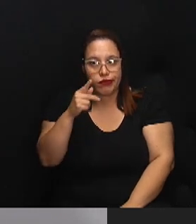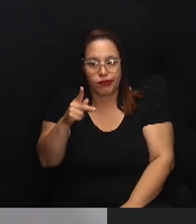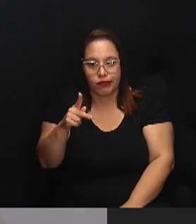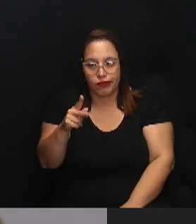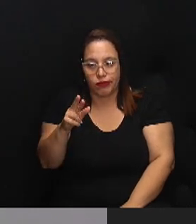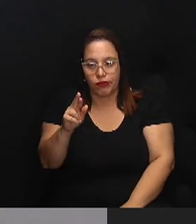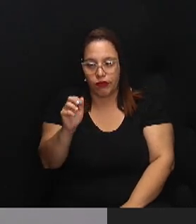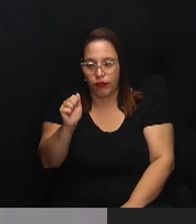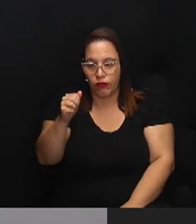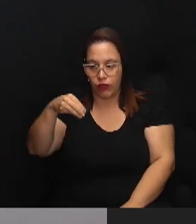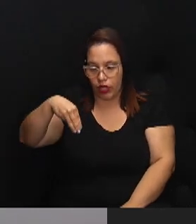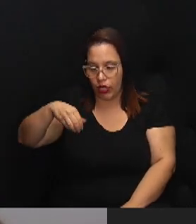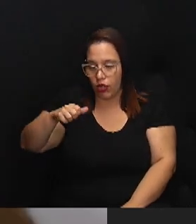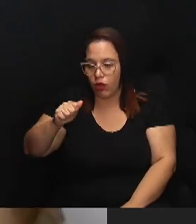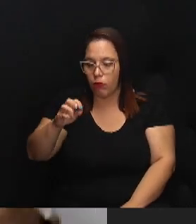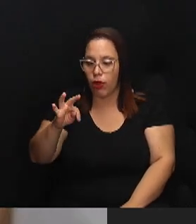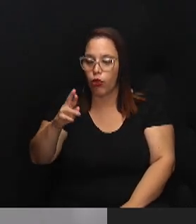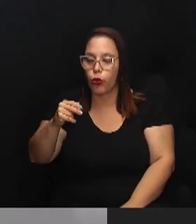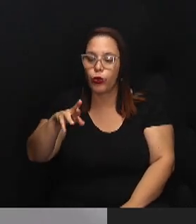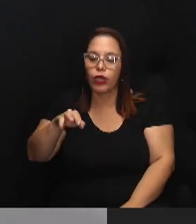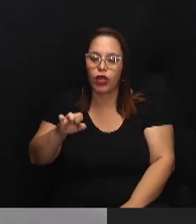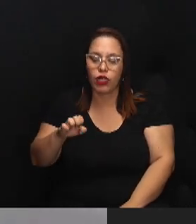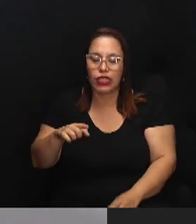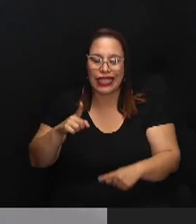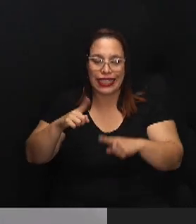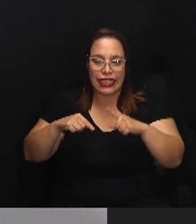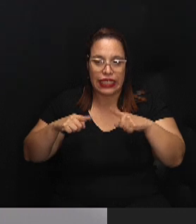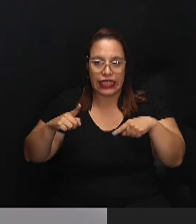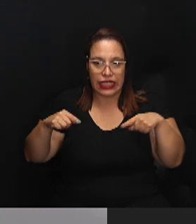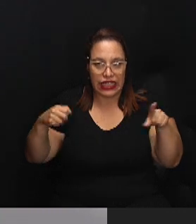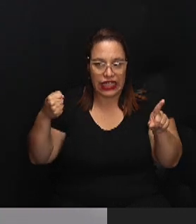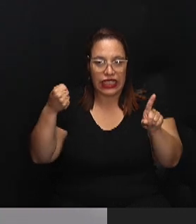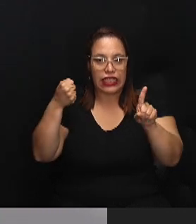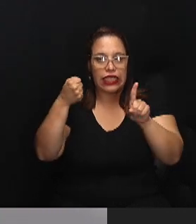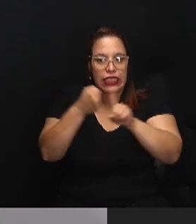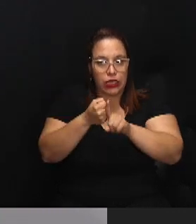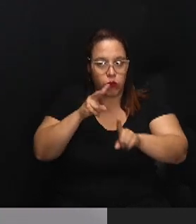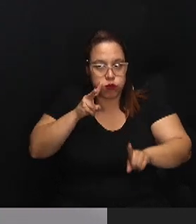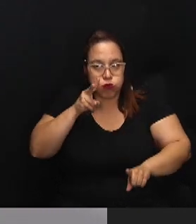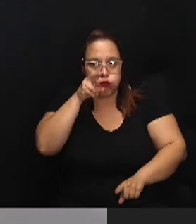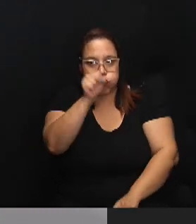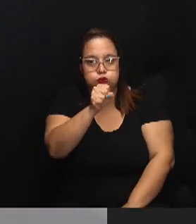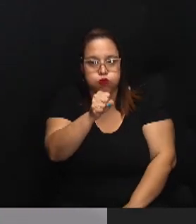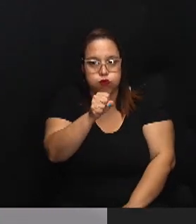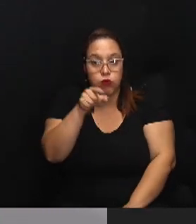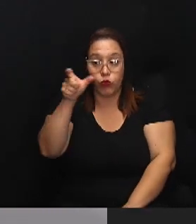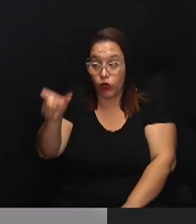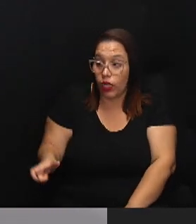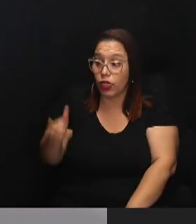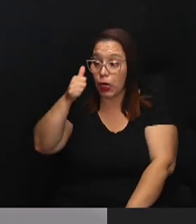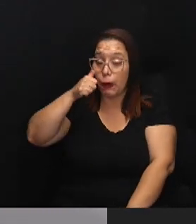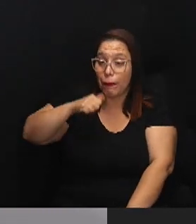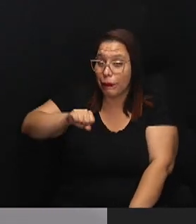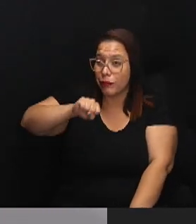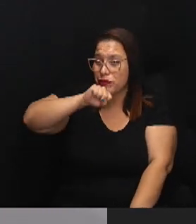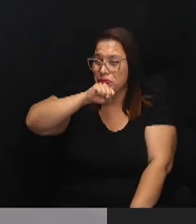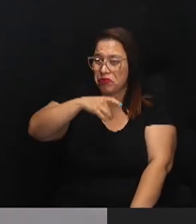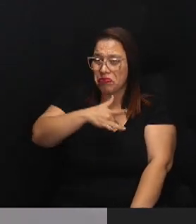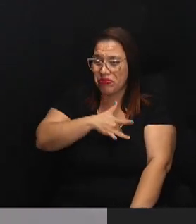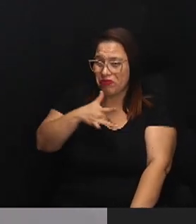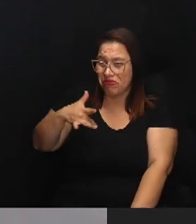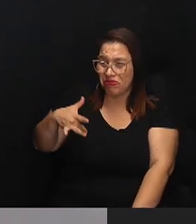ela afeta muita coisa, né? Então, a gente tem essa mãe com uma